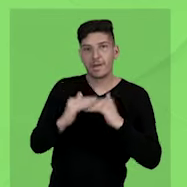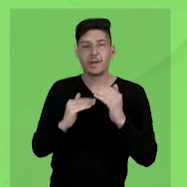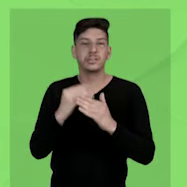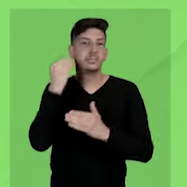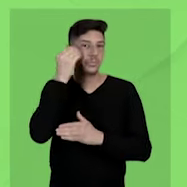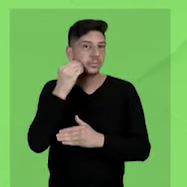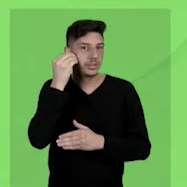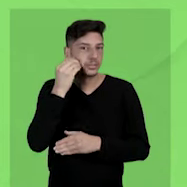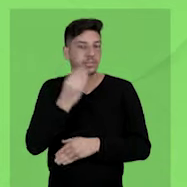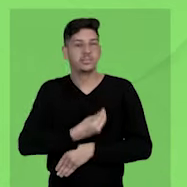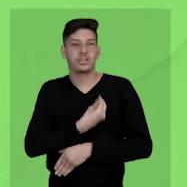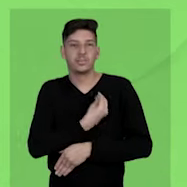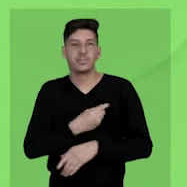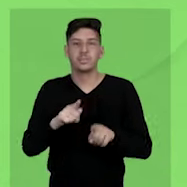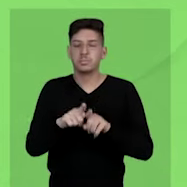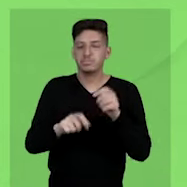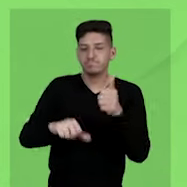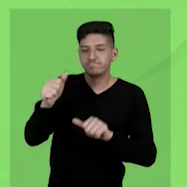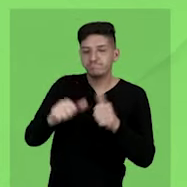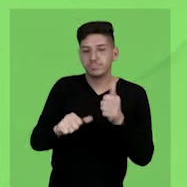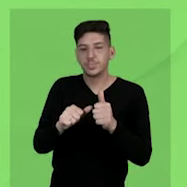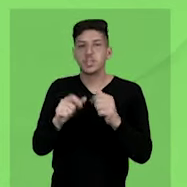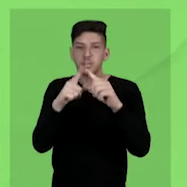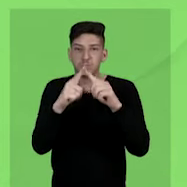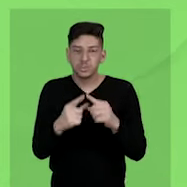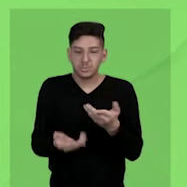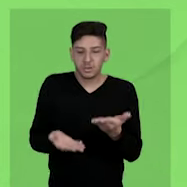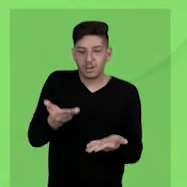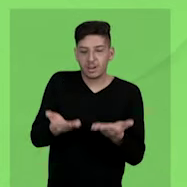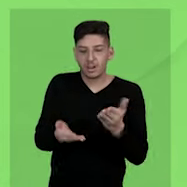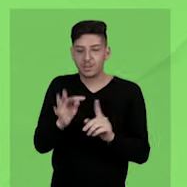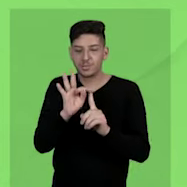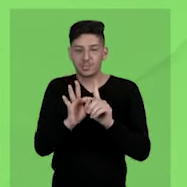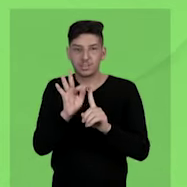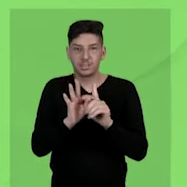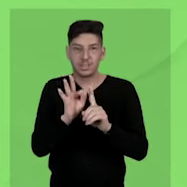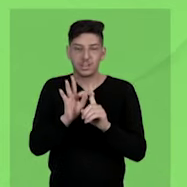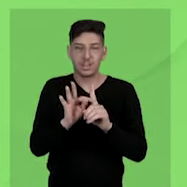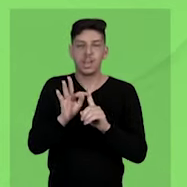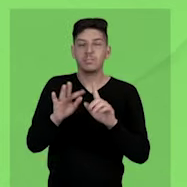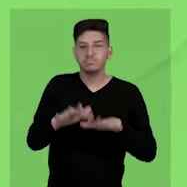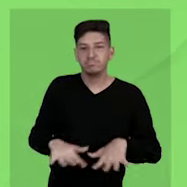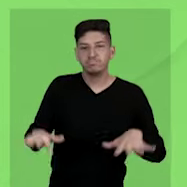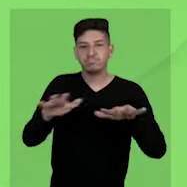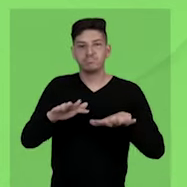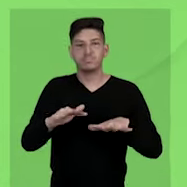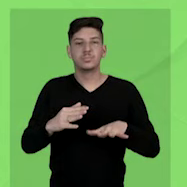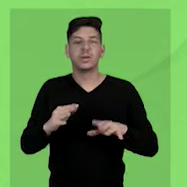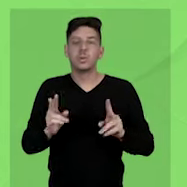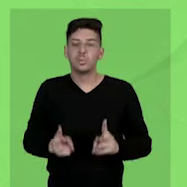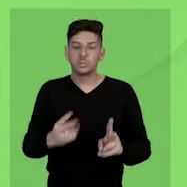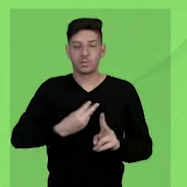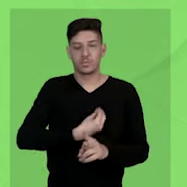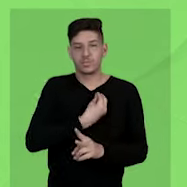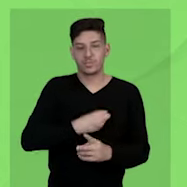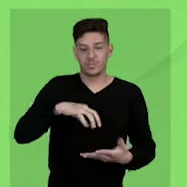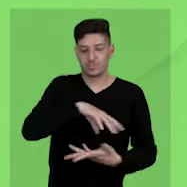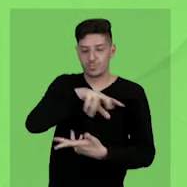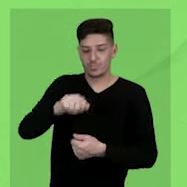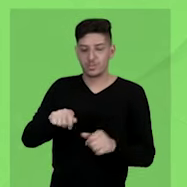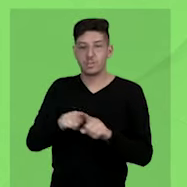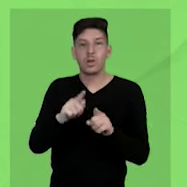cotidiana e avaliar o papel do equilíbrio termodinâmico para a manutenção da vida na Terra, para o funcionamento de máquinas térmicas e em outras